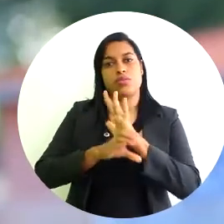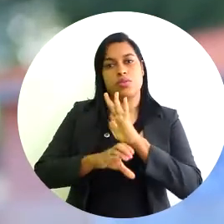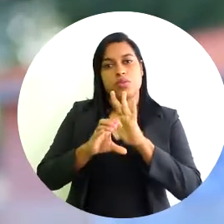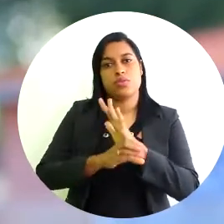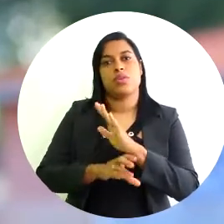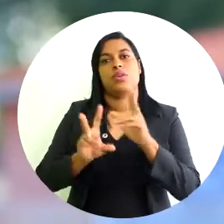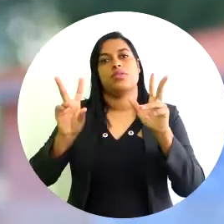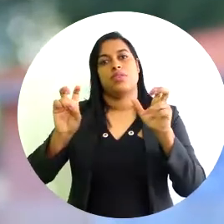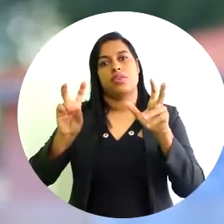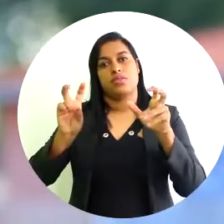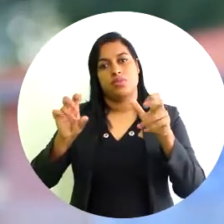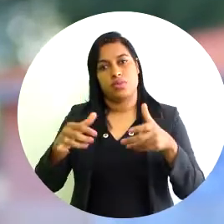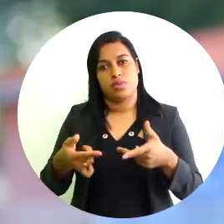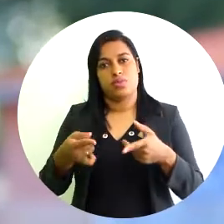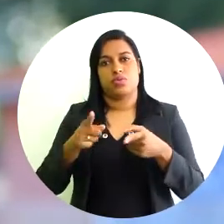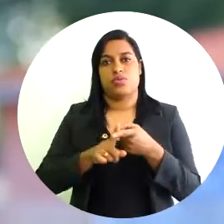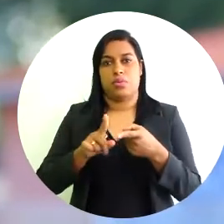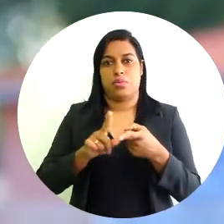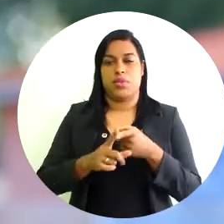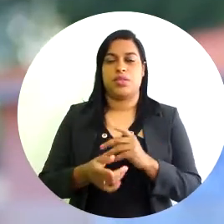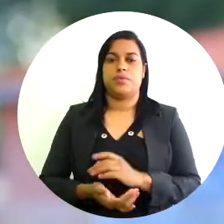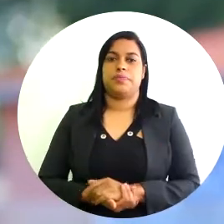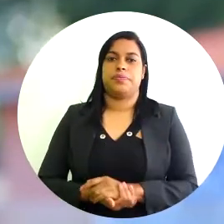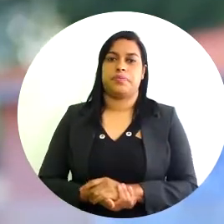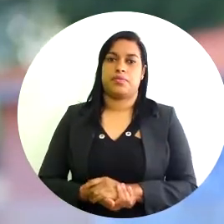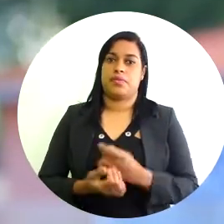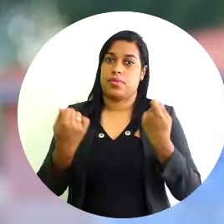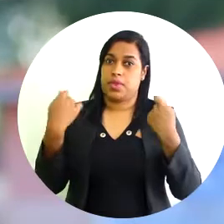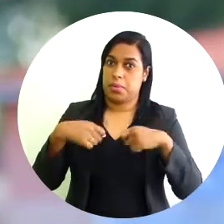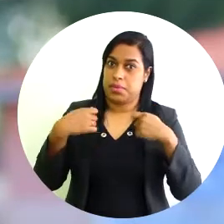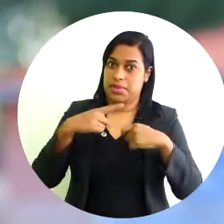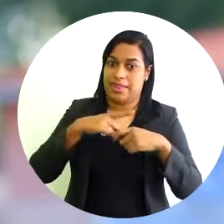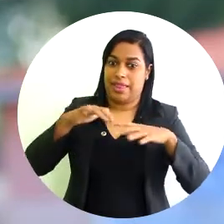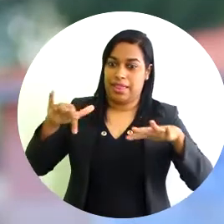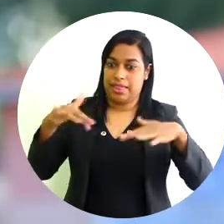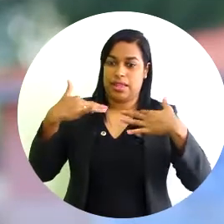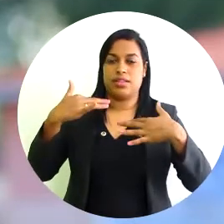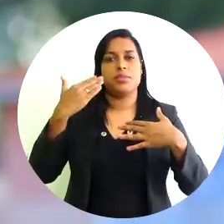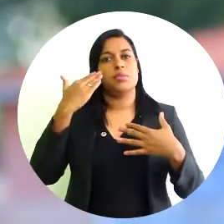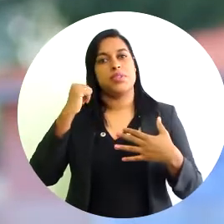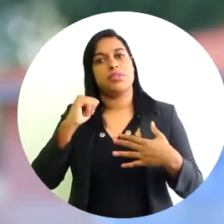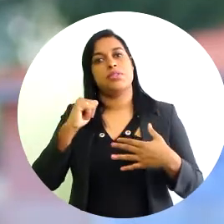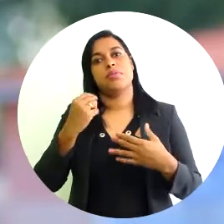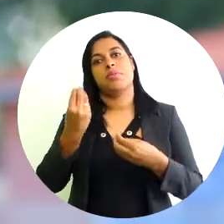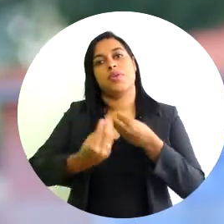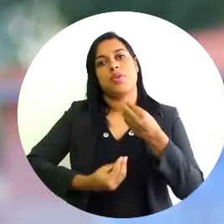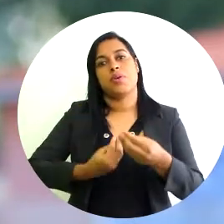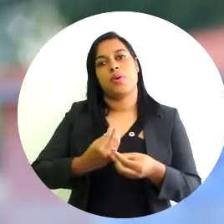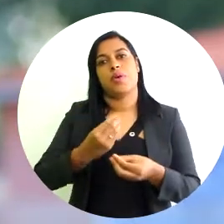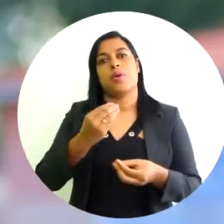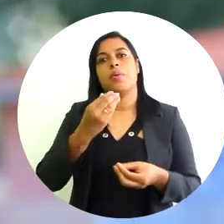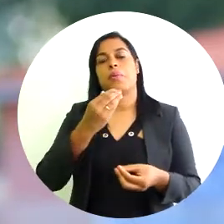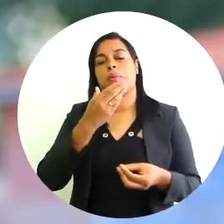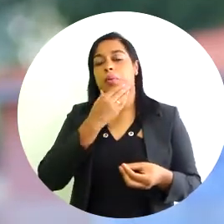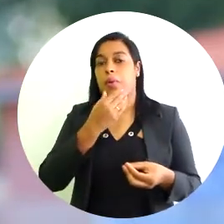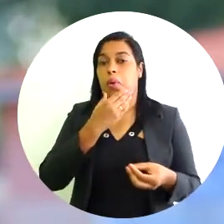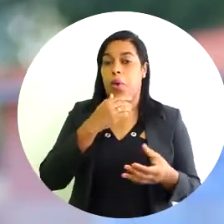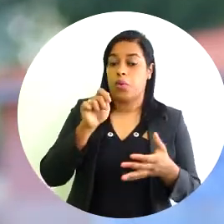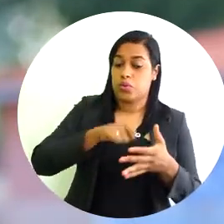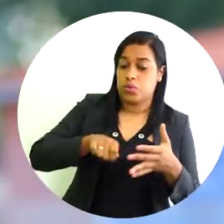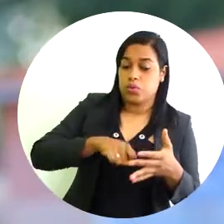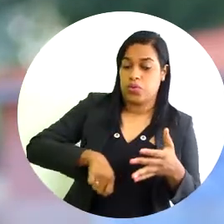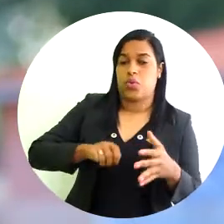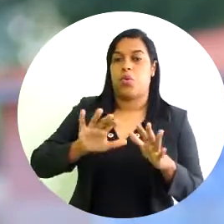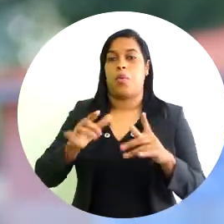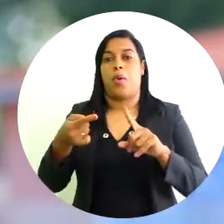dos assuntos que vão ser tratados. Então eu vou ter que ter bastante atenção para saber qual é a intenção do autor, para saber qual é o